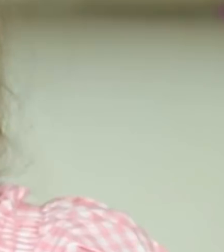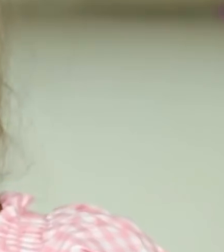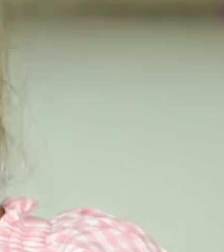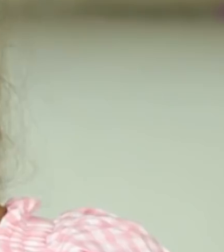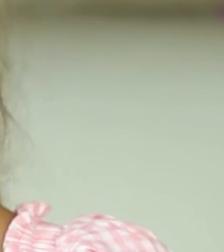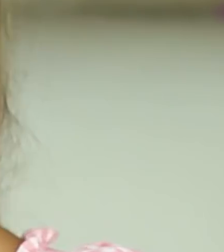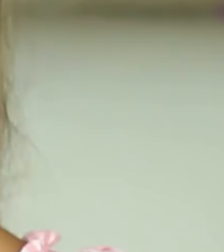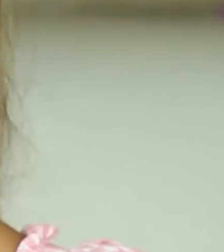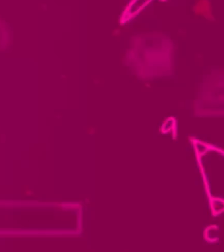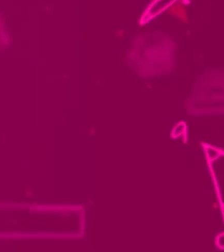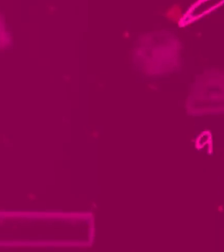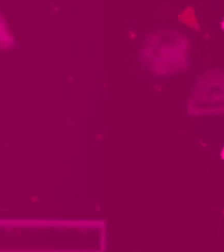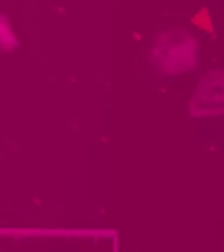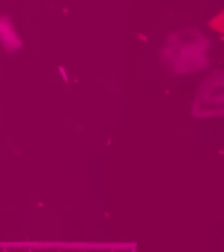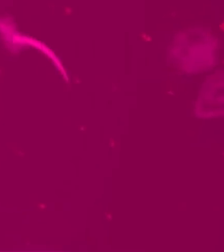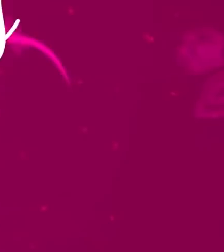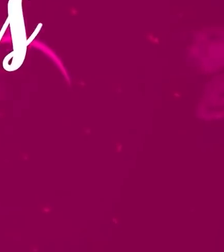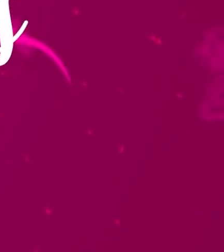vai começar.